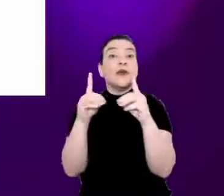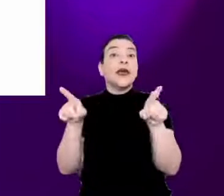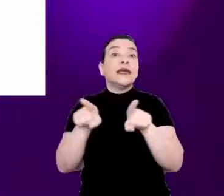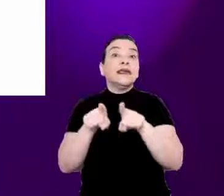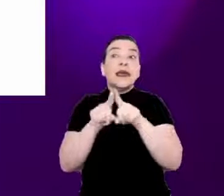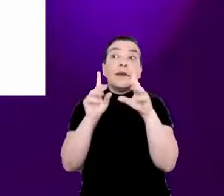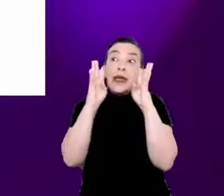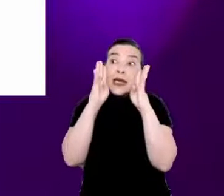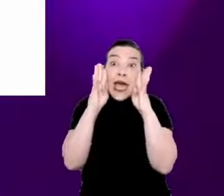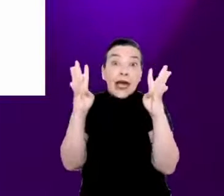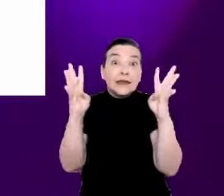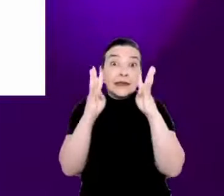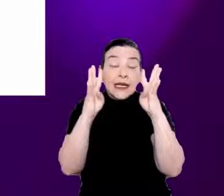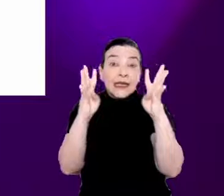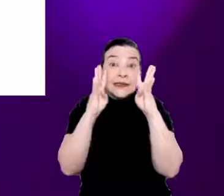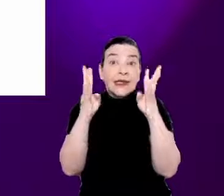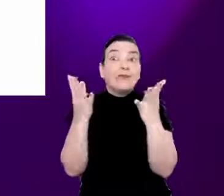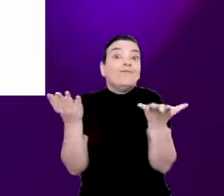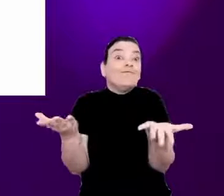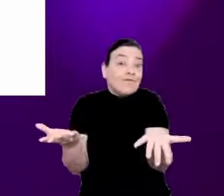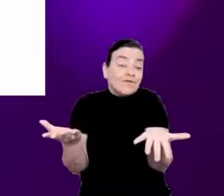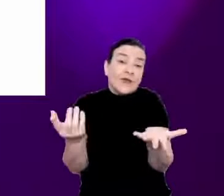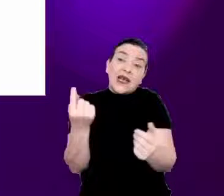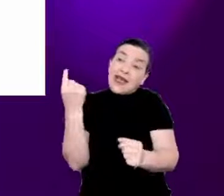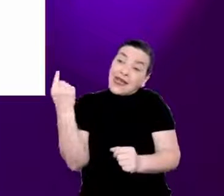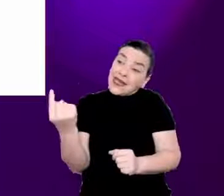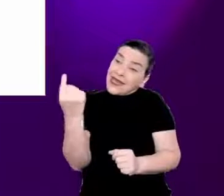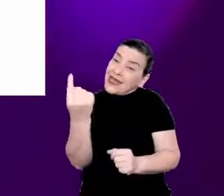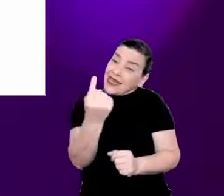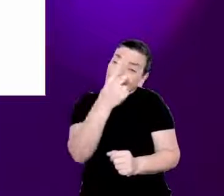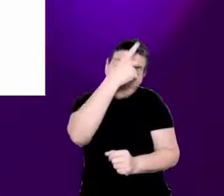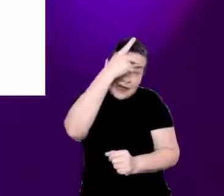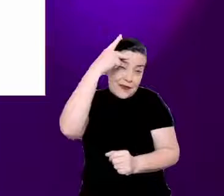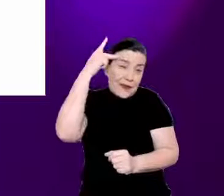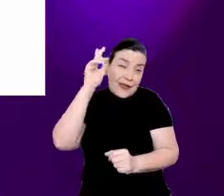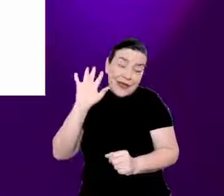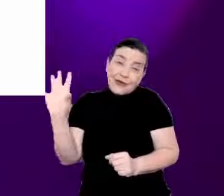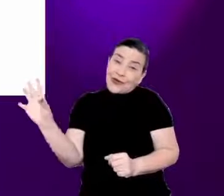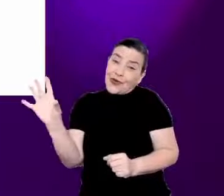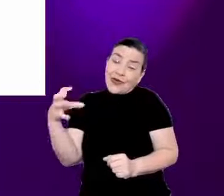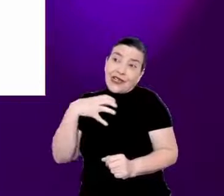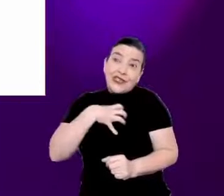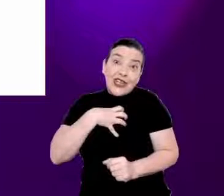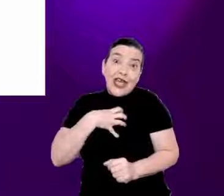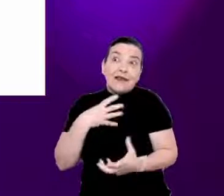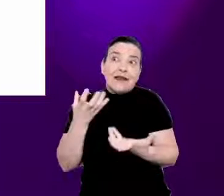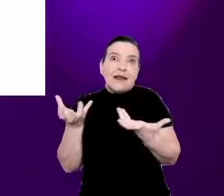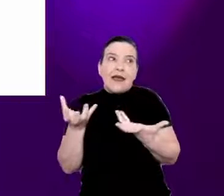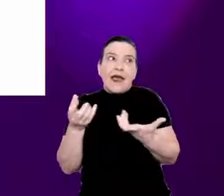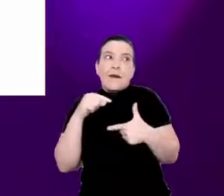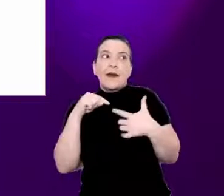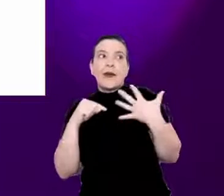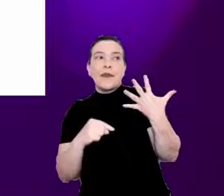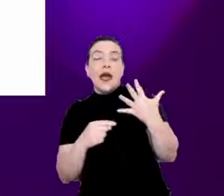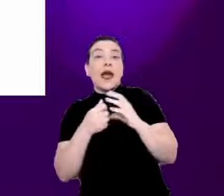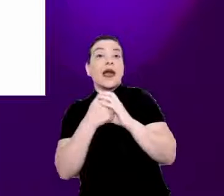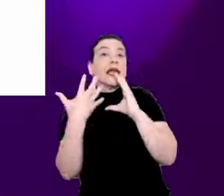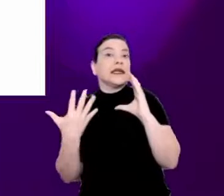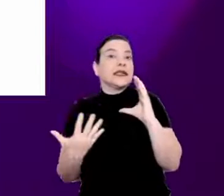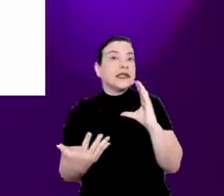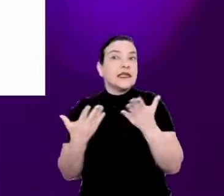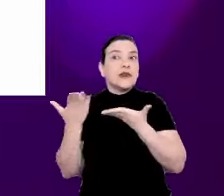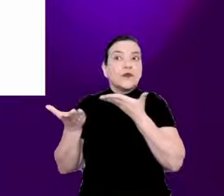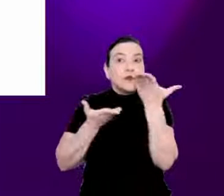atenção recebido, porque, como eu falei, cada paciente tem uma expectativa diferente. Quais são as características do